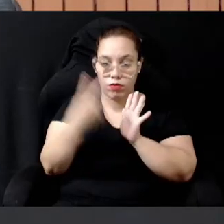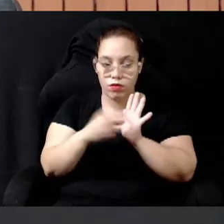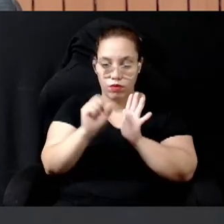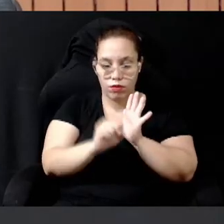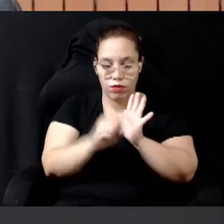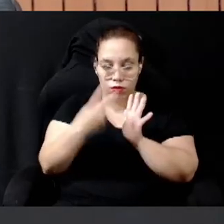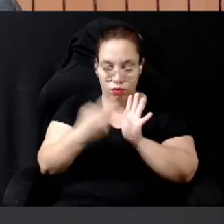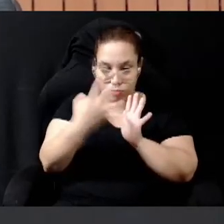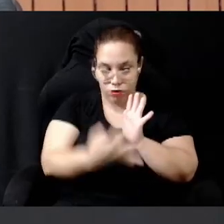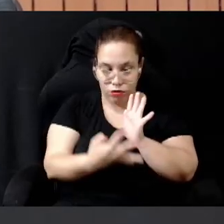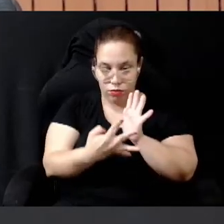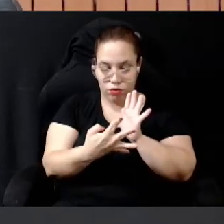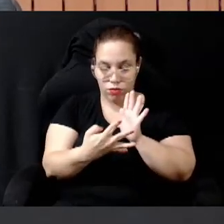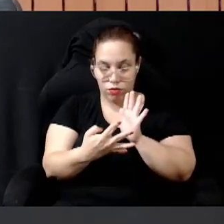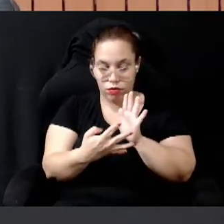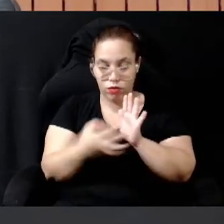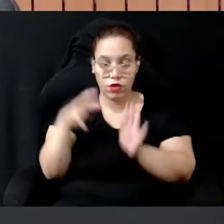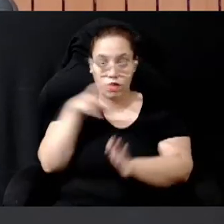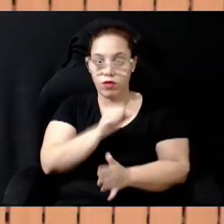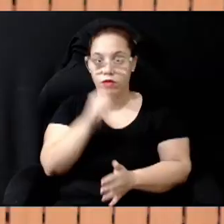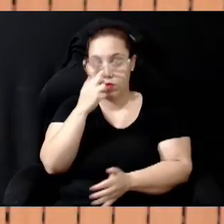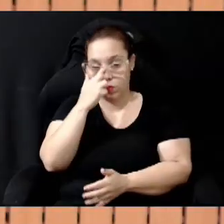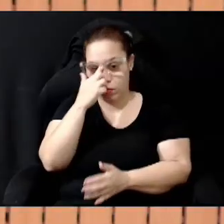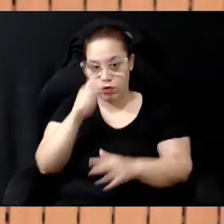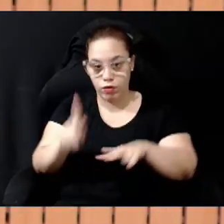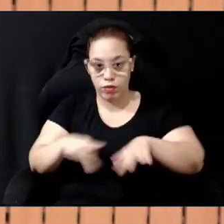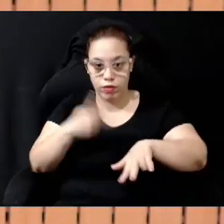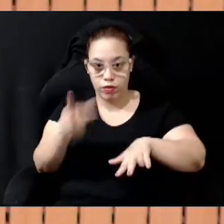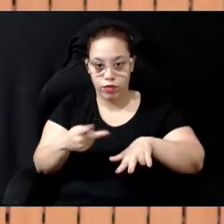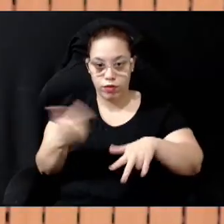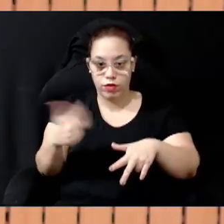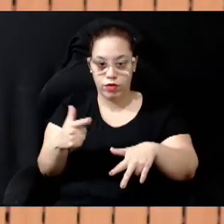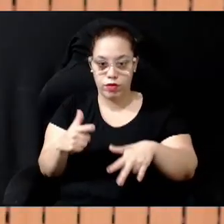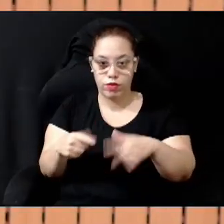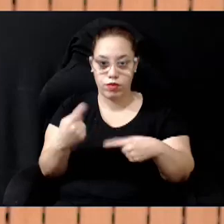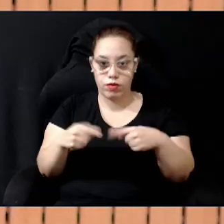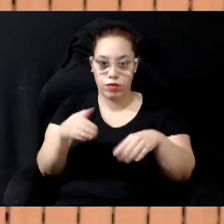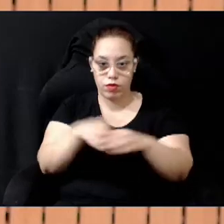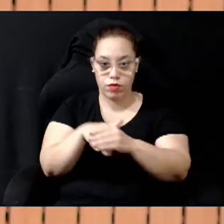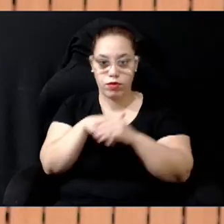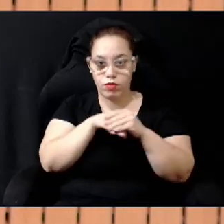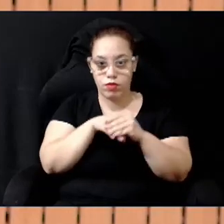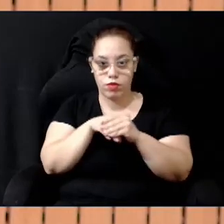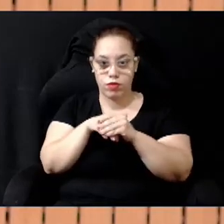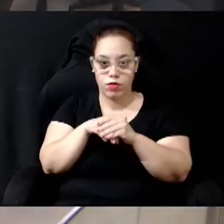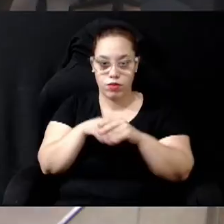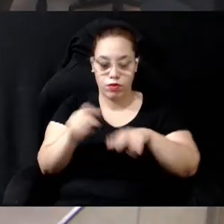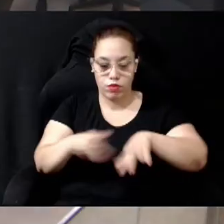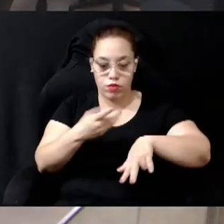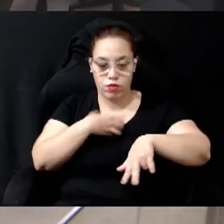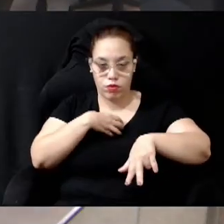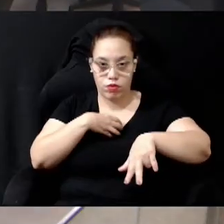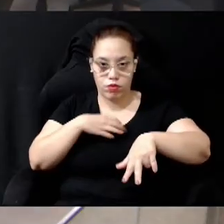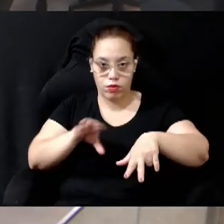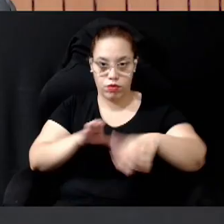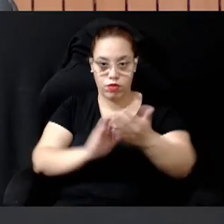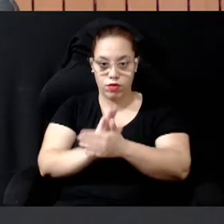228/2024 em regime de urgência. Em discussão, não havendo vereador a discutir, em votação. Vereadores favoráveis permaneçam como estão. Aprovado.